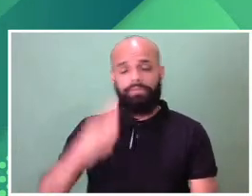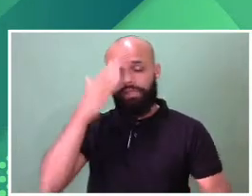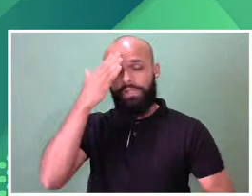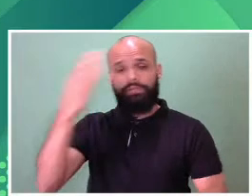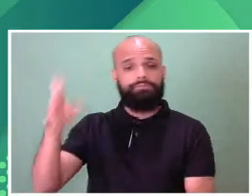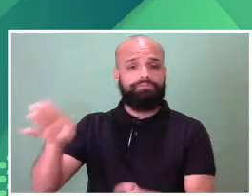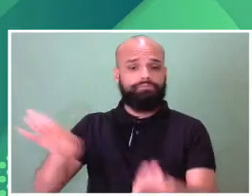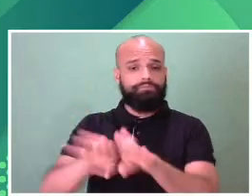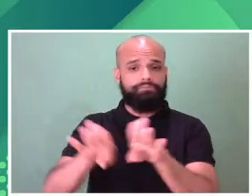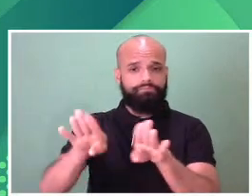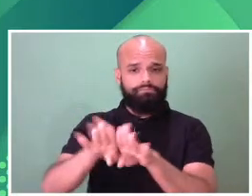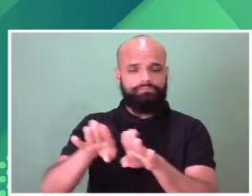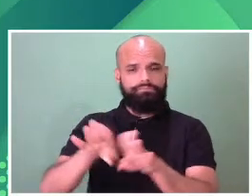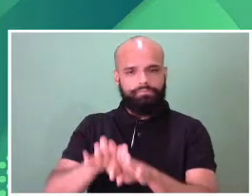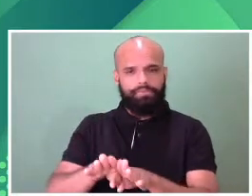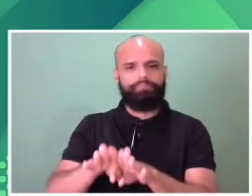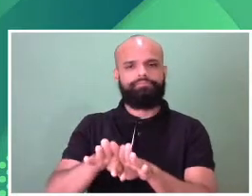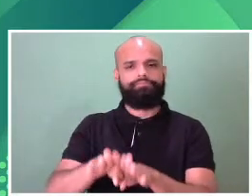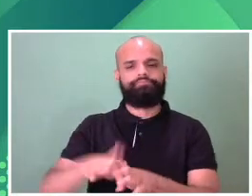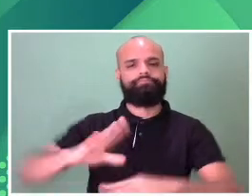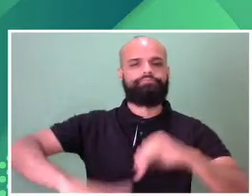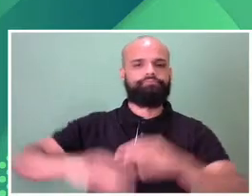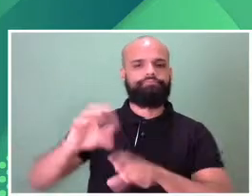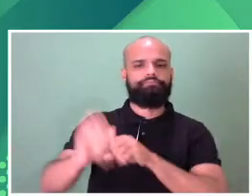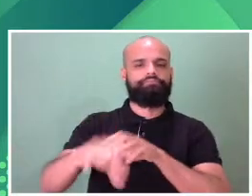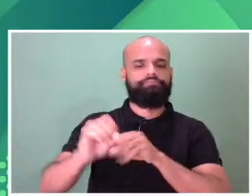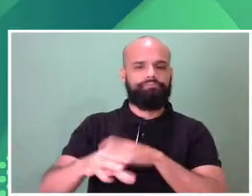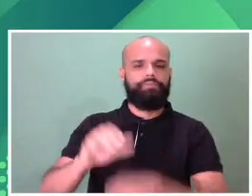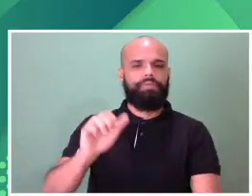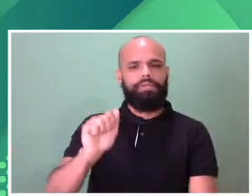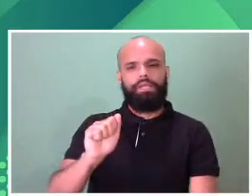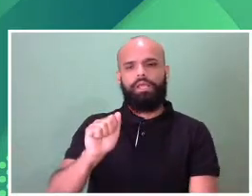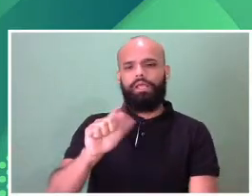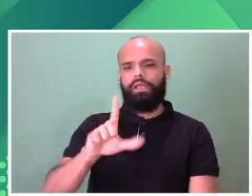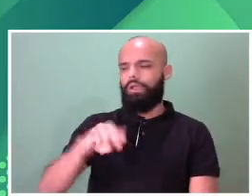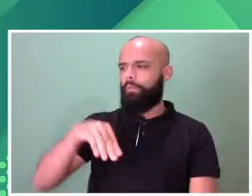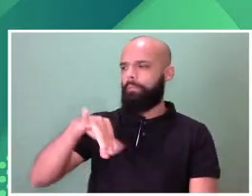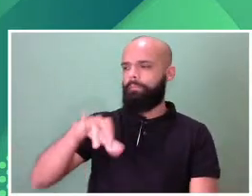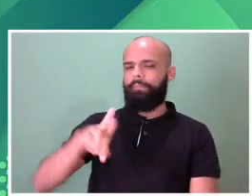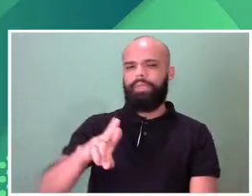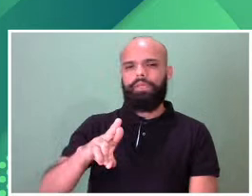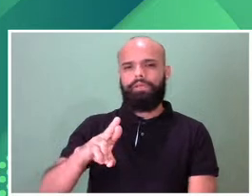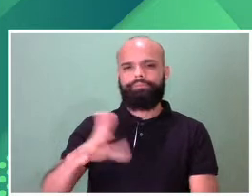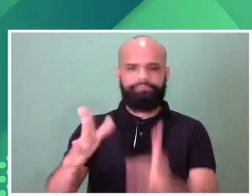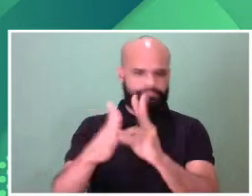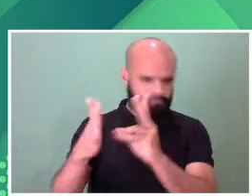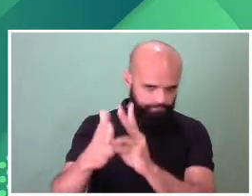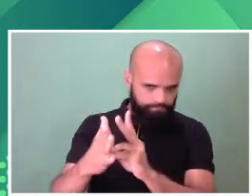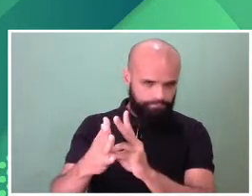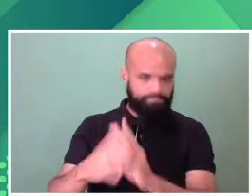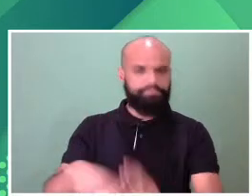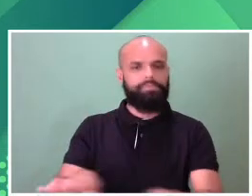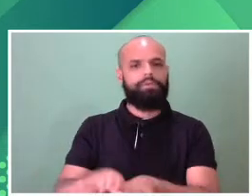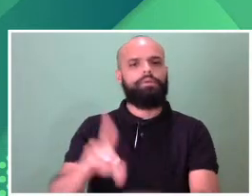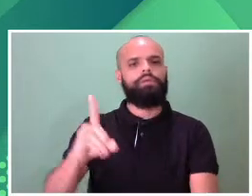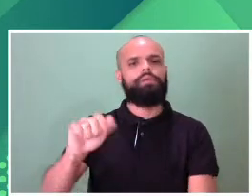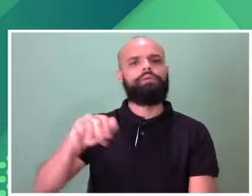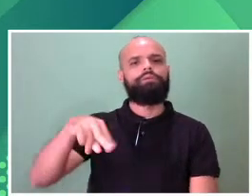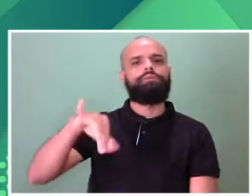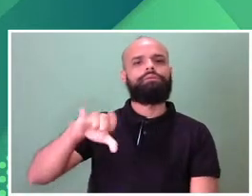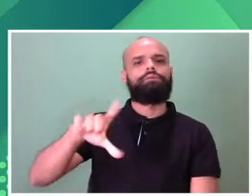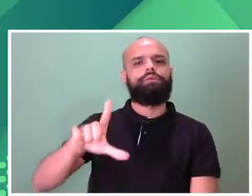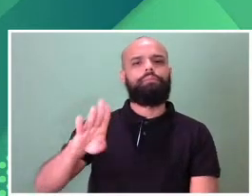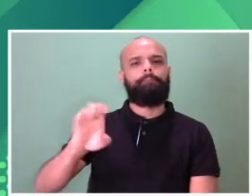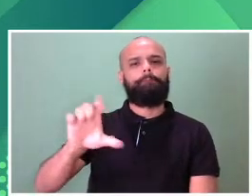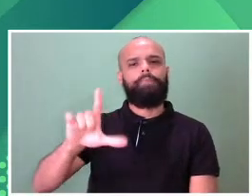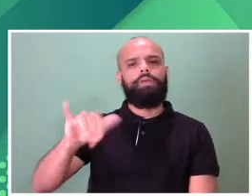Agradecemos imensamente ao educador Almir Suruí, ao professor Daniel Bellic, especialmente a